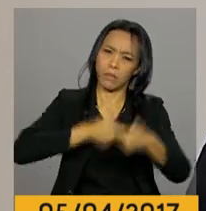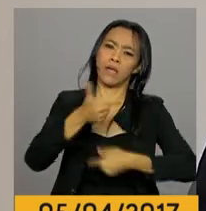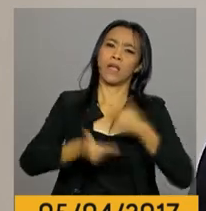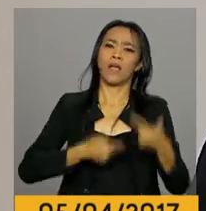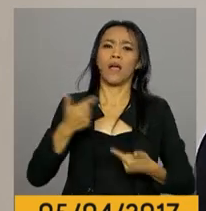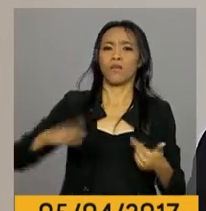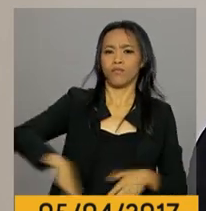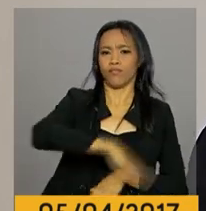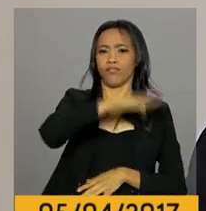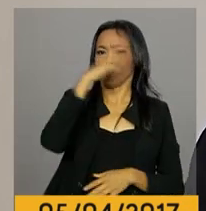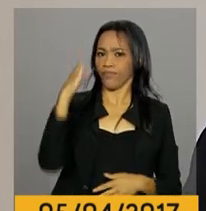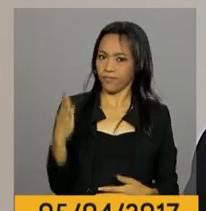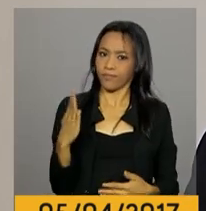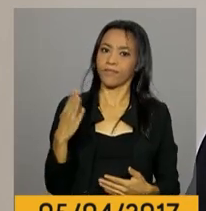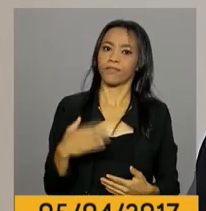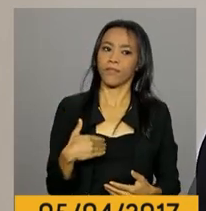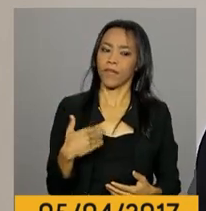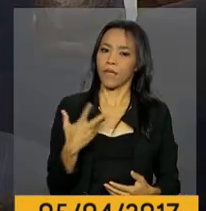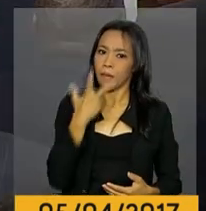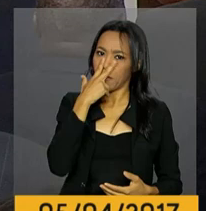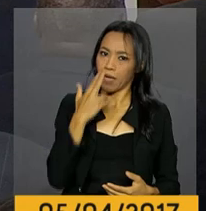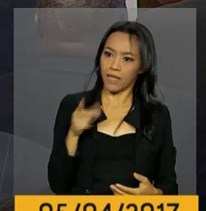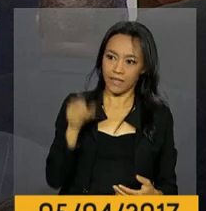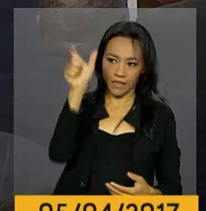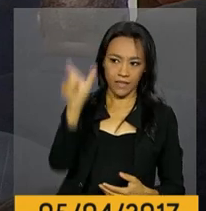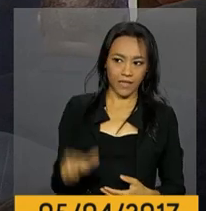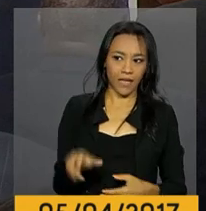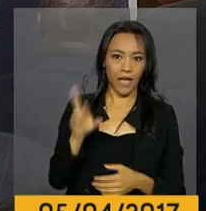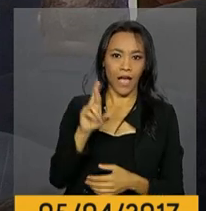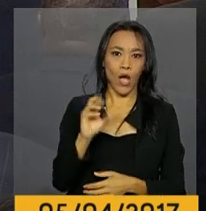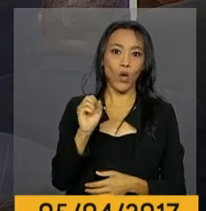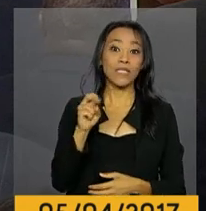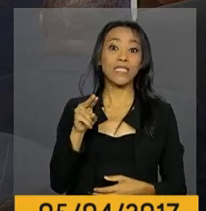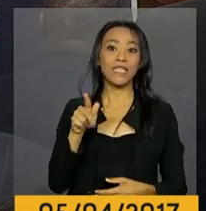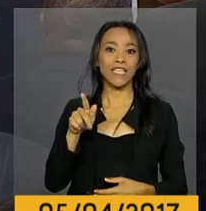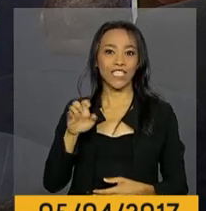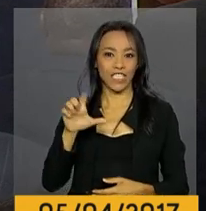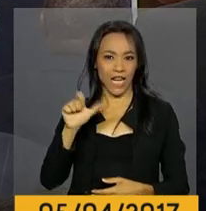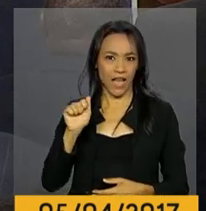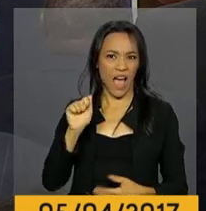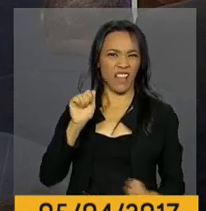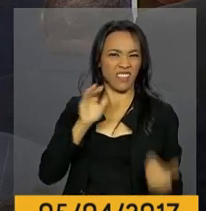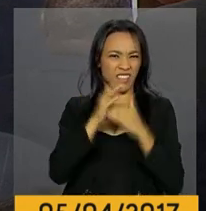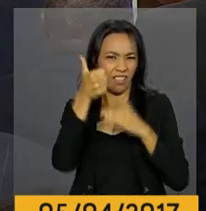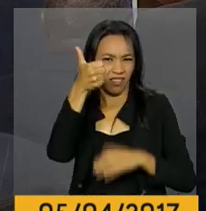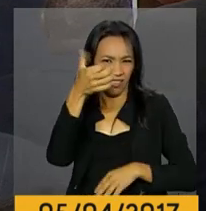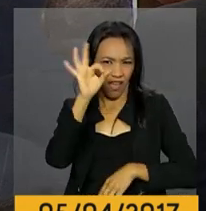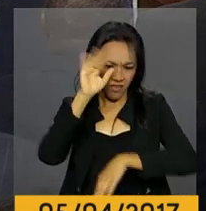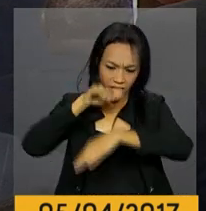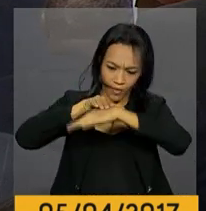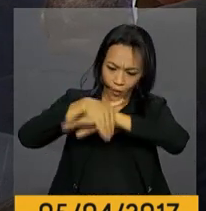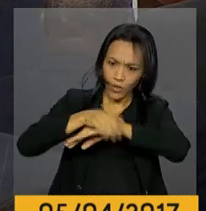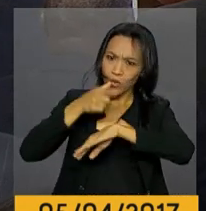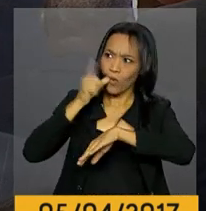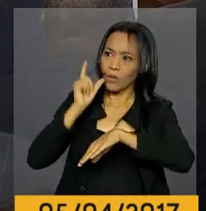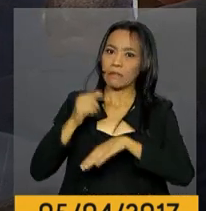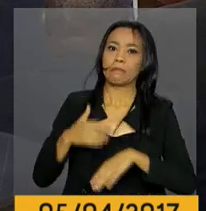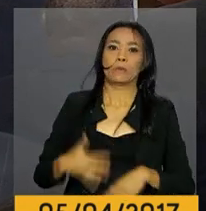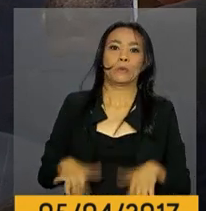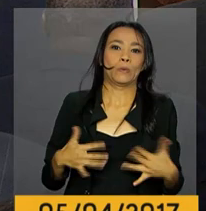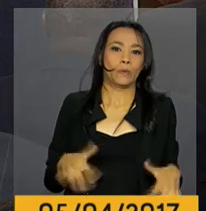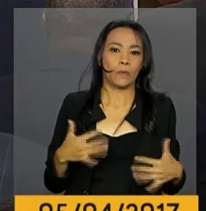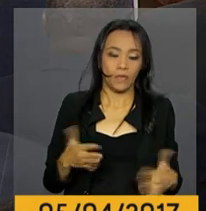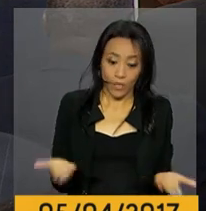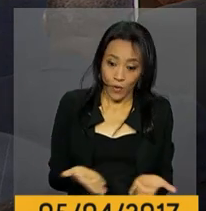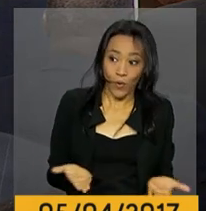durante o dia que pelo visto a Rosângela não lhes dá tréguas se até à 10 da noite vocês trabalharam ontem eu imagino que